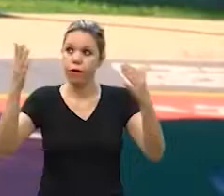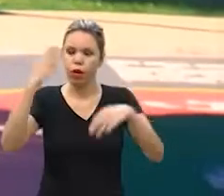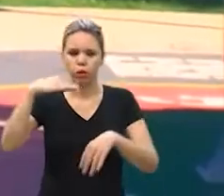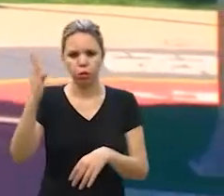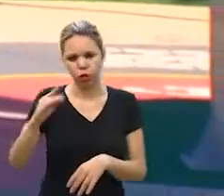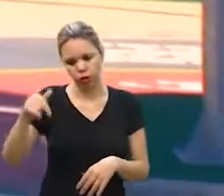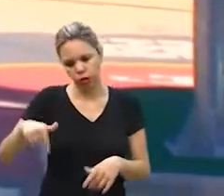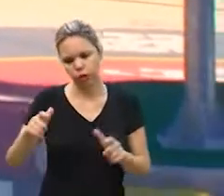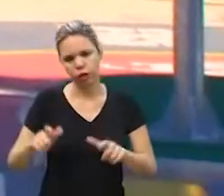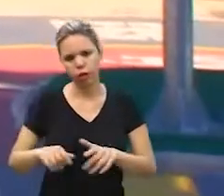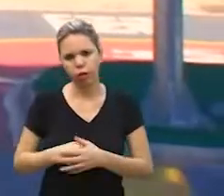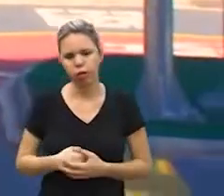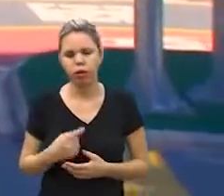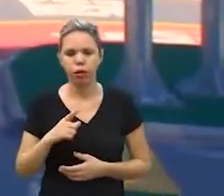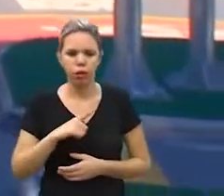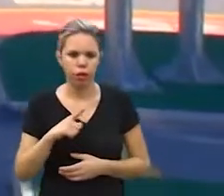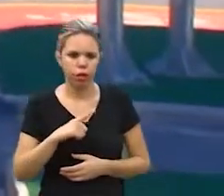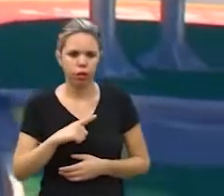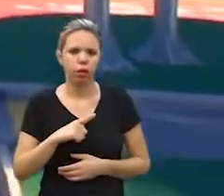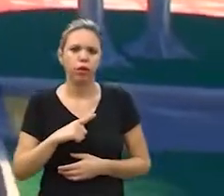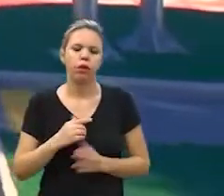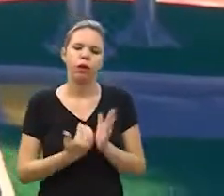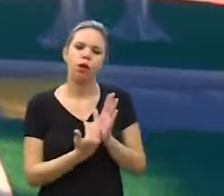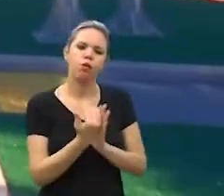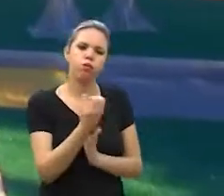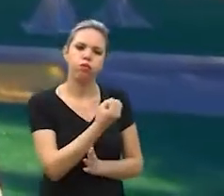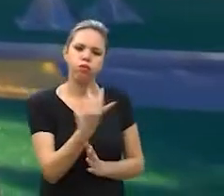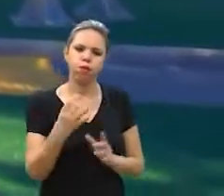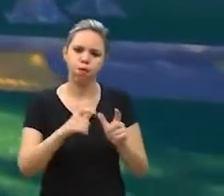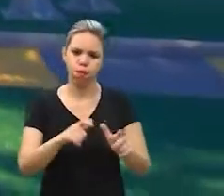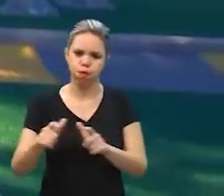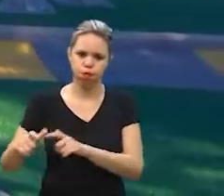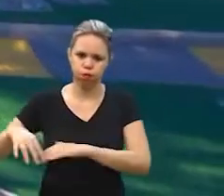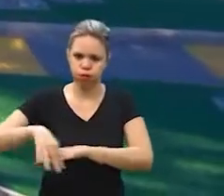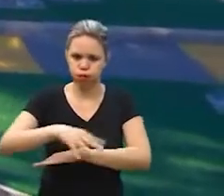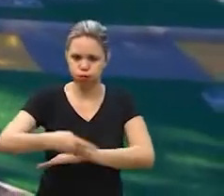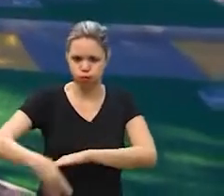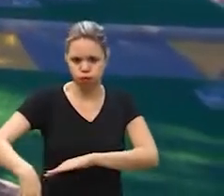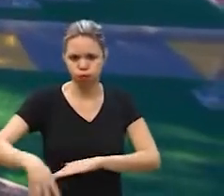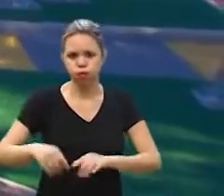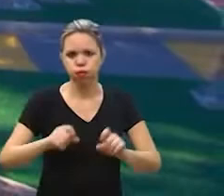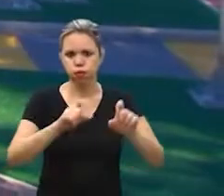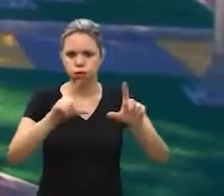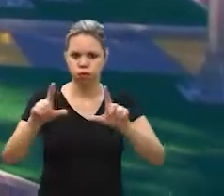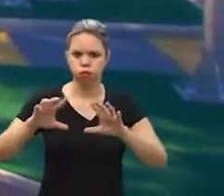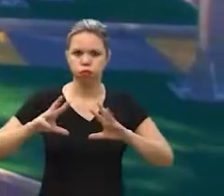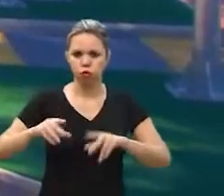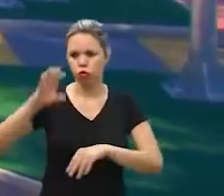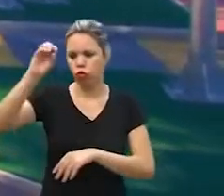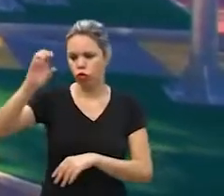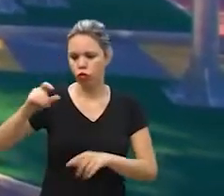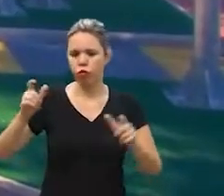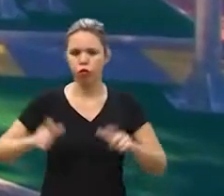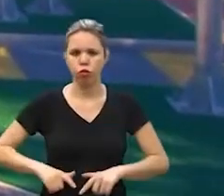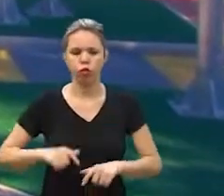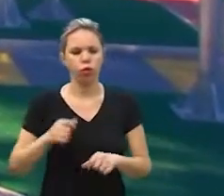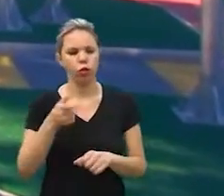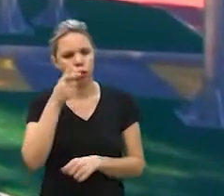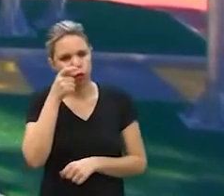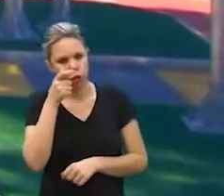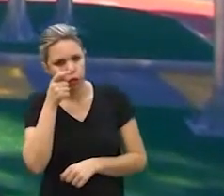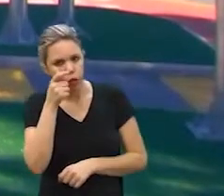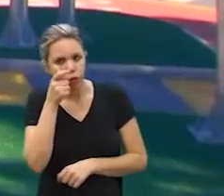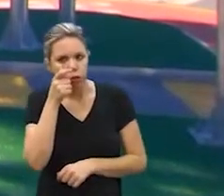do Brasil, estou falando aqui, nós temos que intensificar a sinalização. Sinalização é tudo, onde você